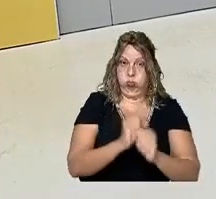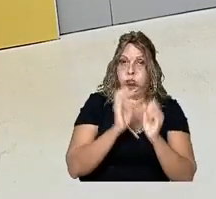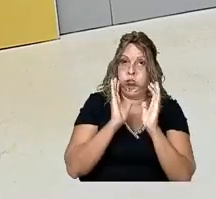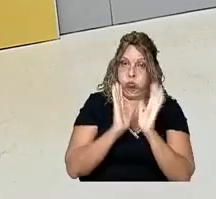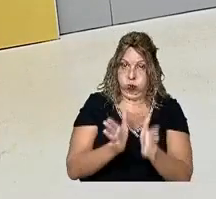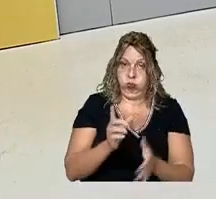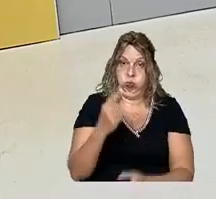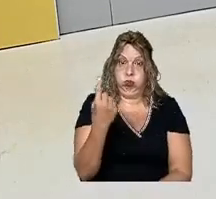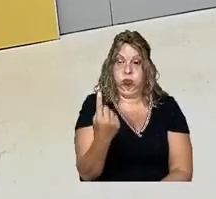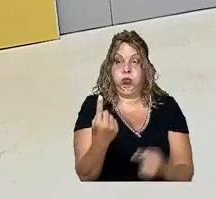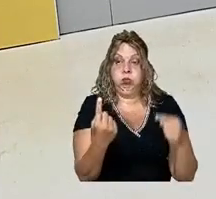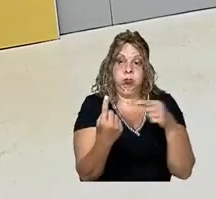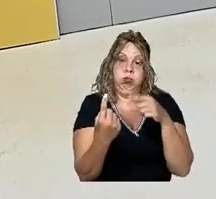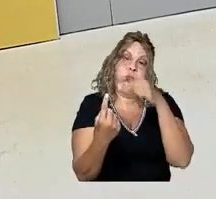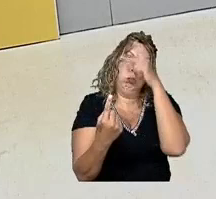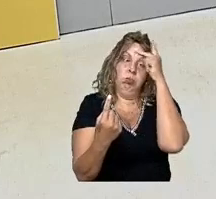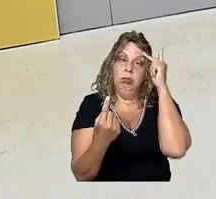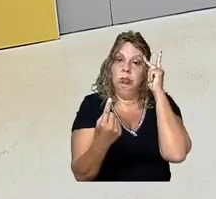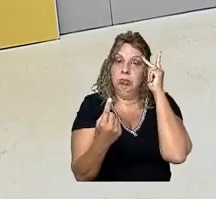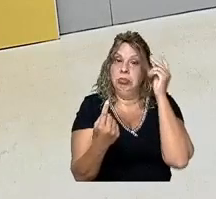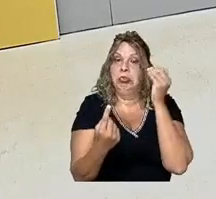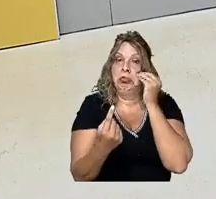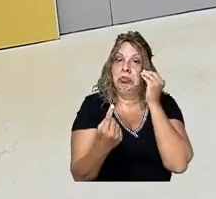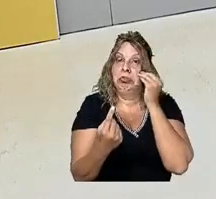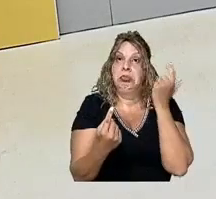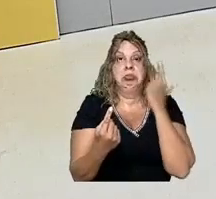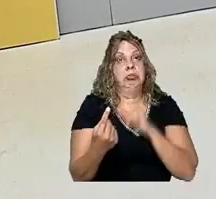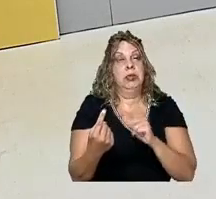aí um título da expectativa valendo